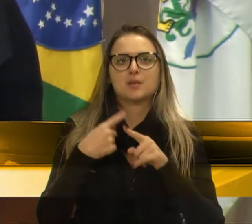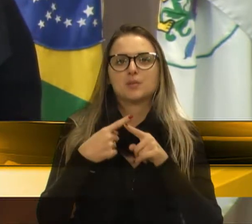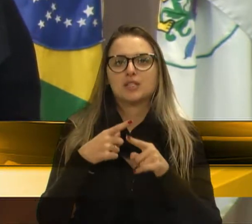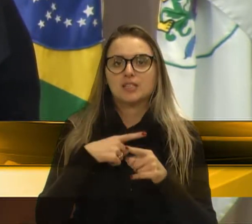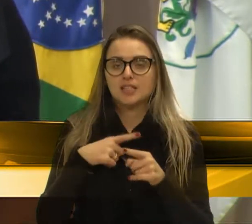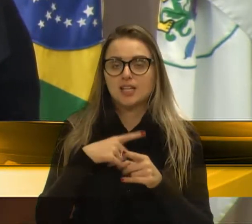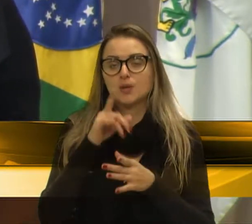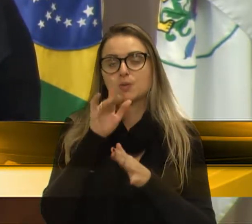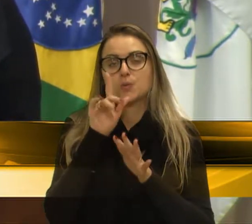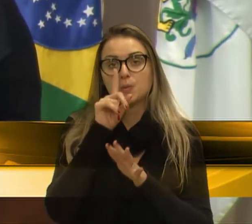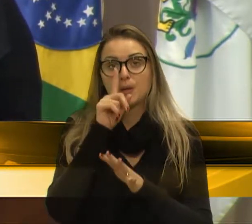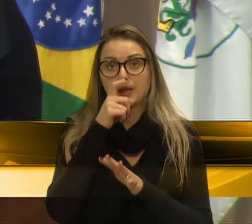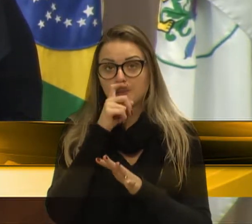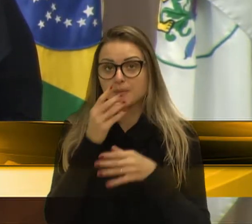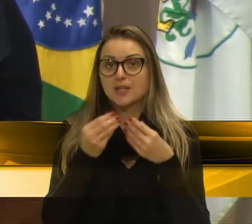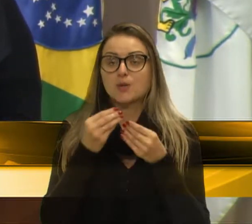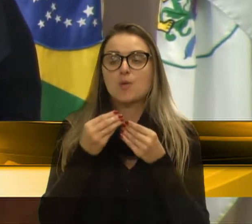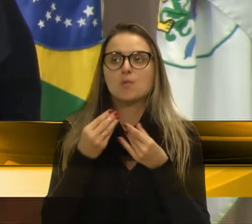base.